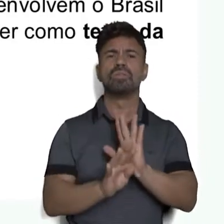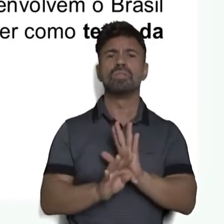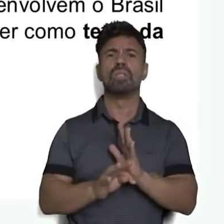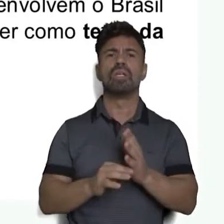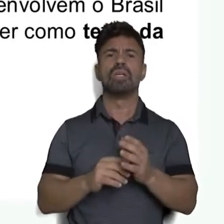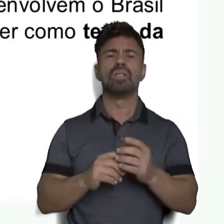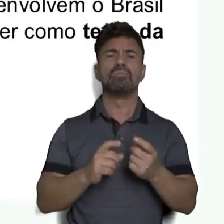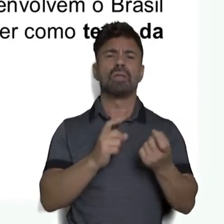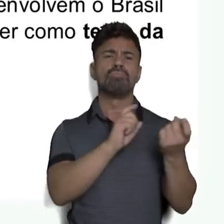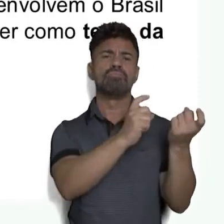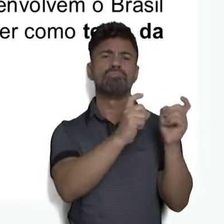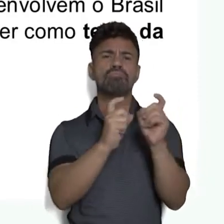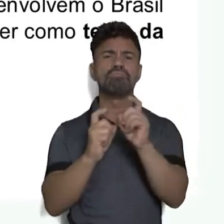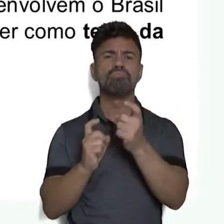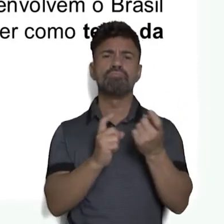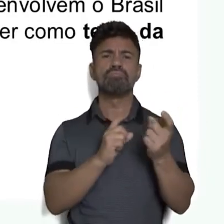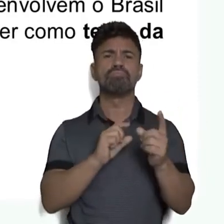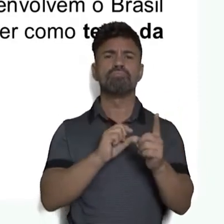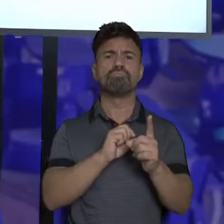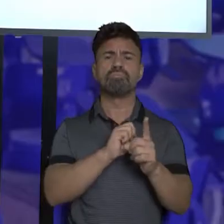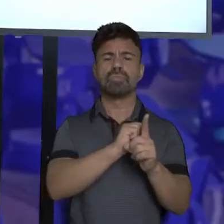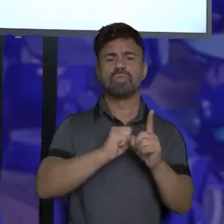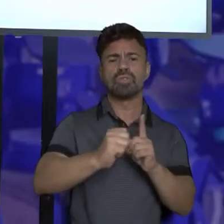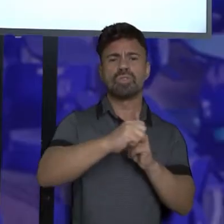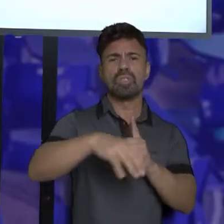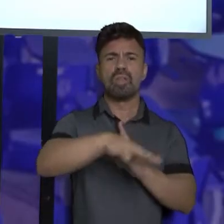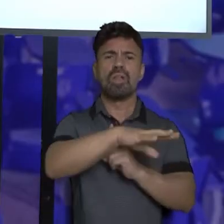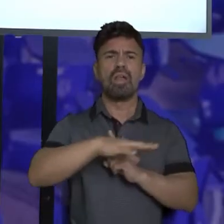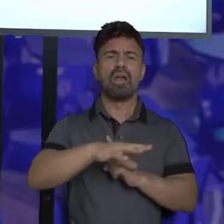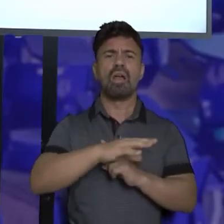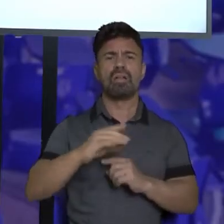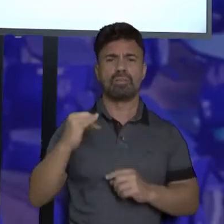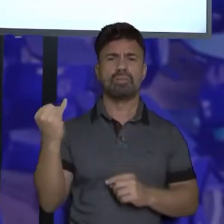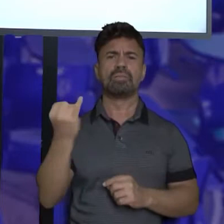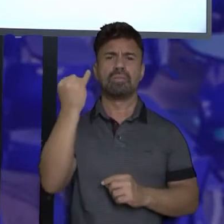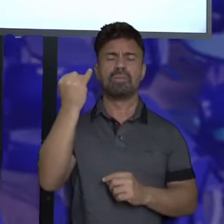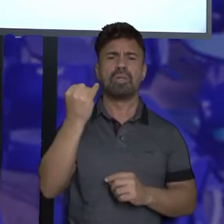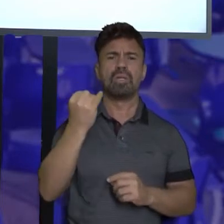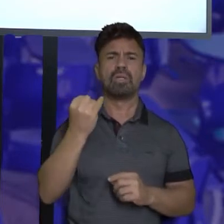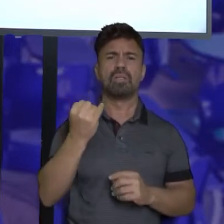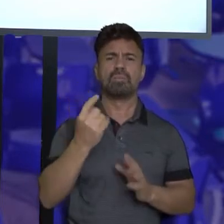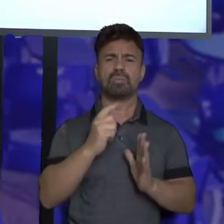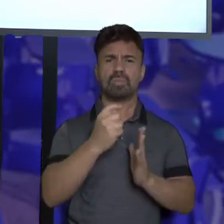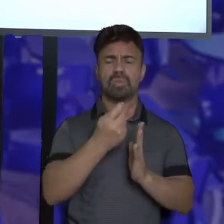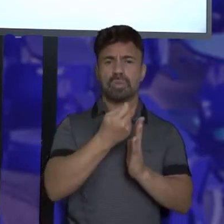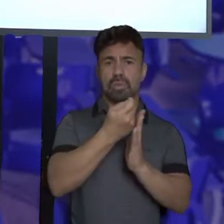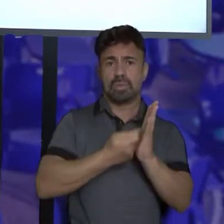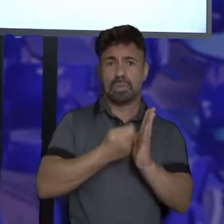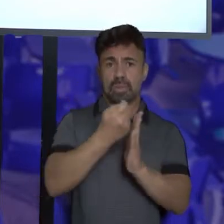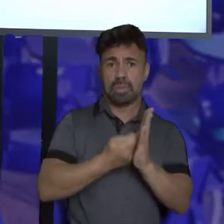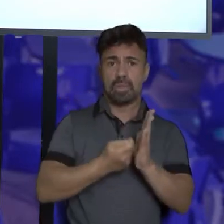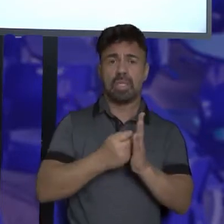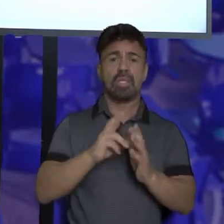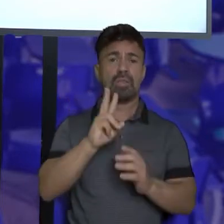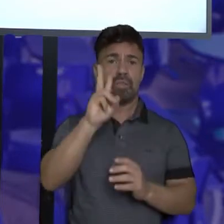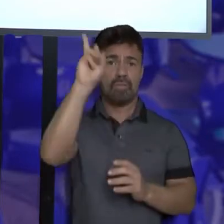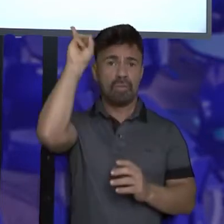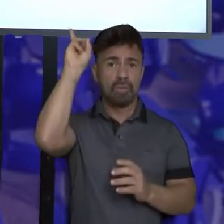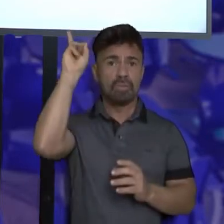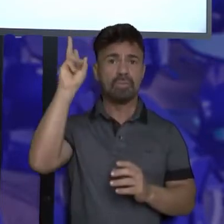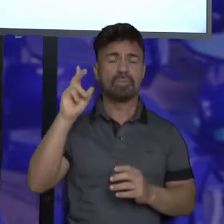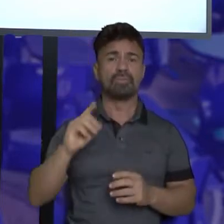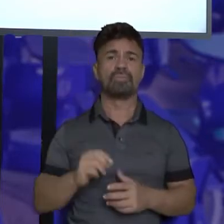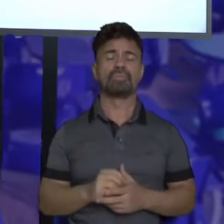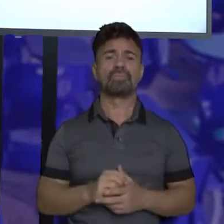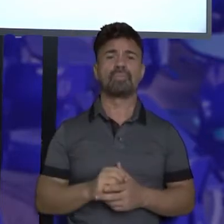discutir assuntos socialmente relevantes. Inclusive, muitas redações, muitos textos de vestibulares,